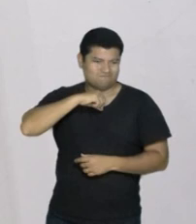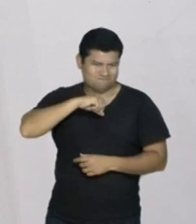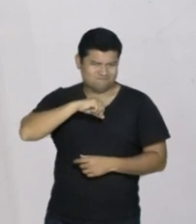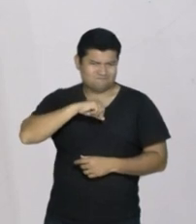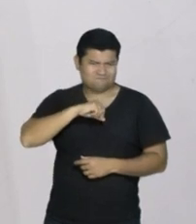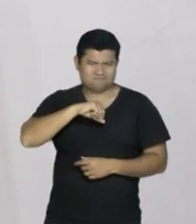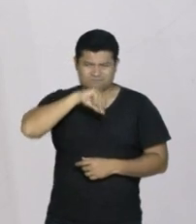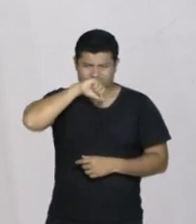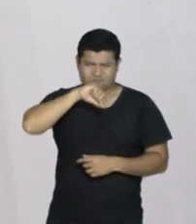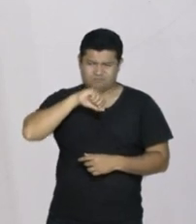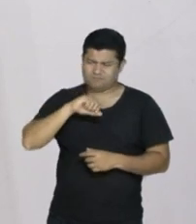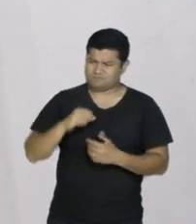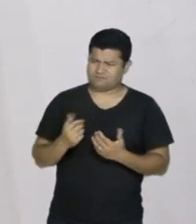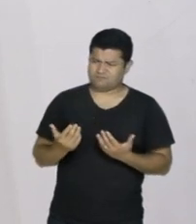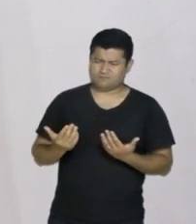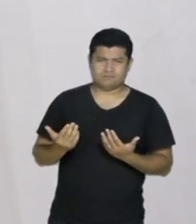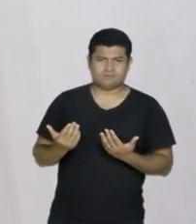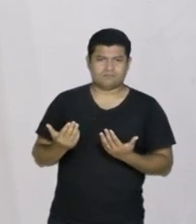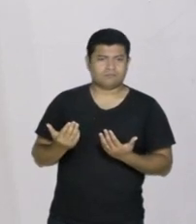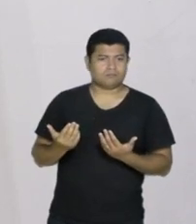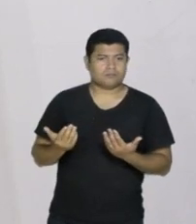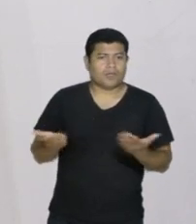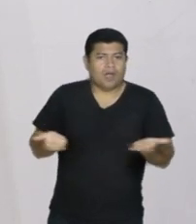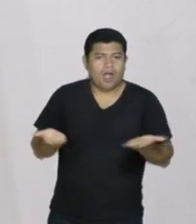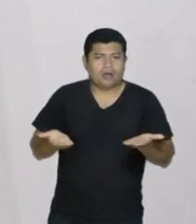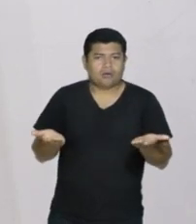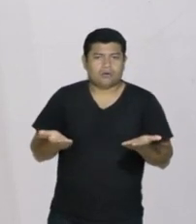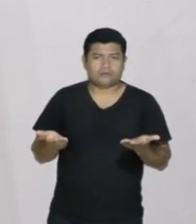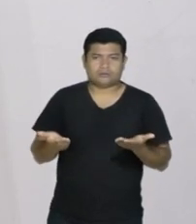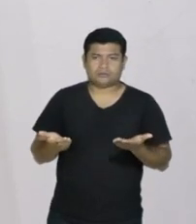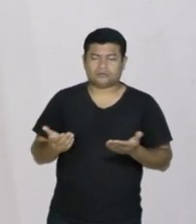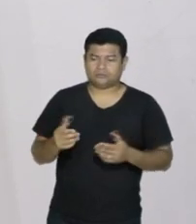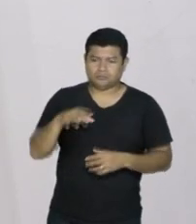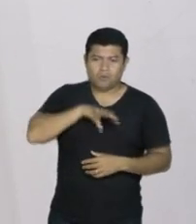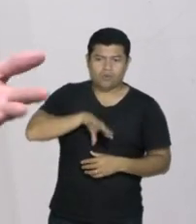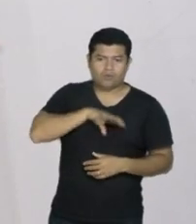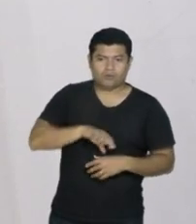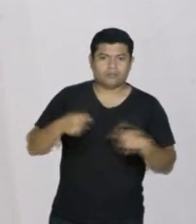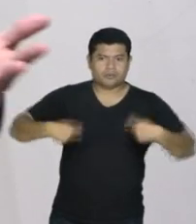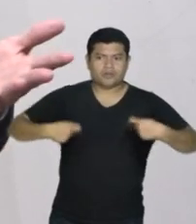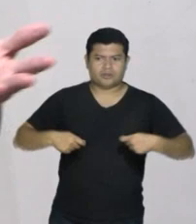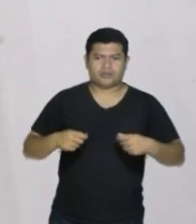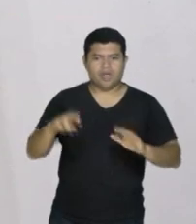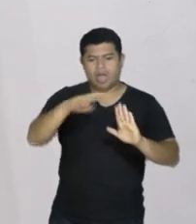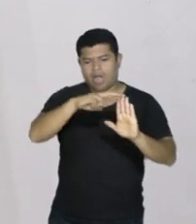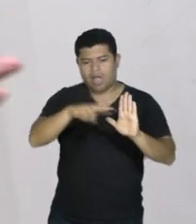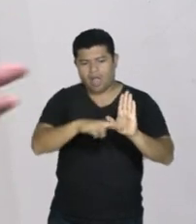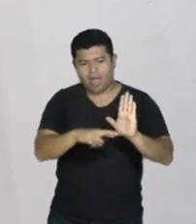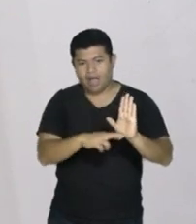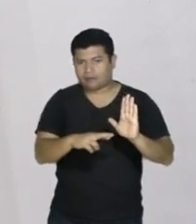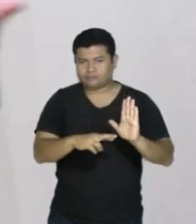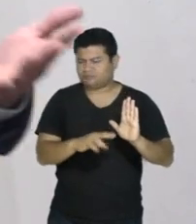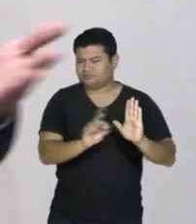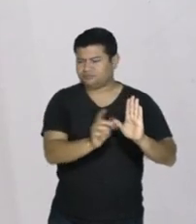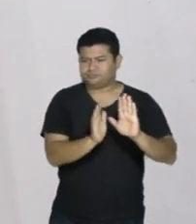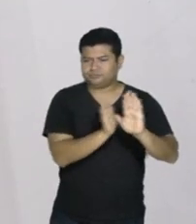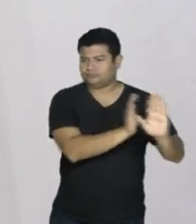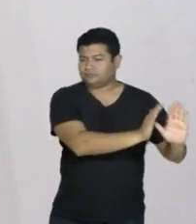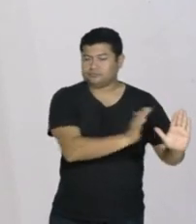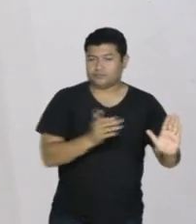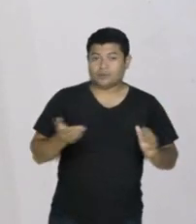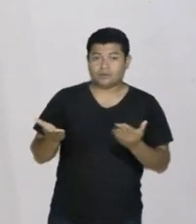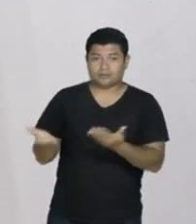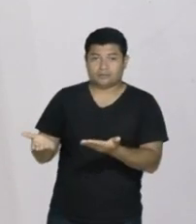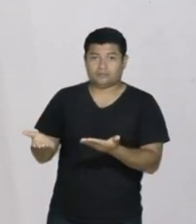Nunca foi problema passou a ser um problema falar senhor senhora ele era isso deve ser